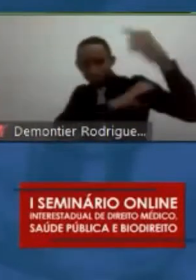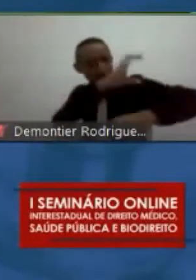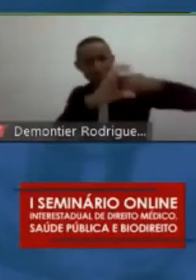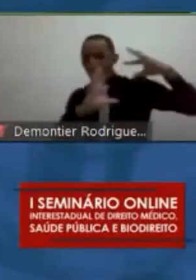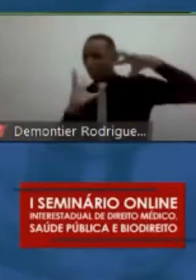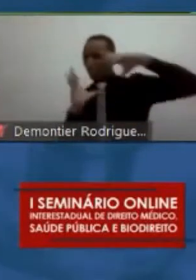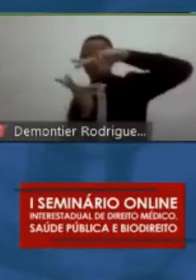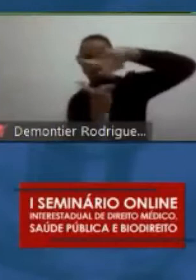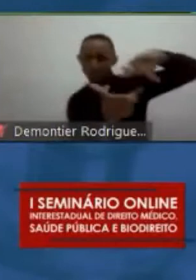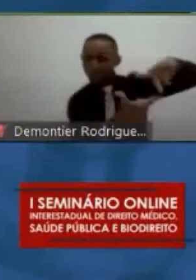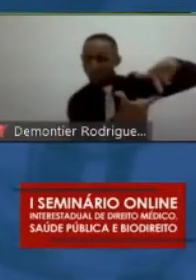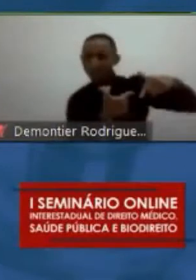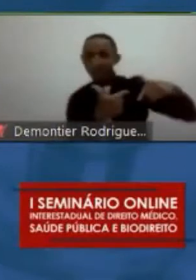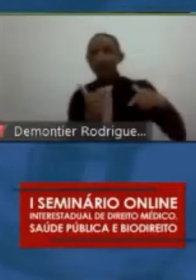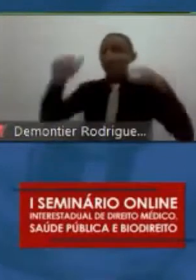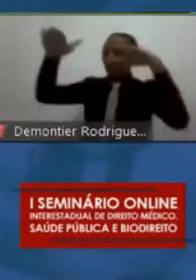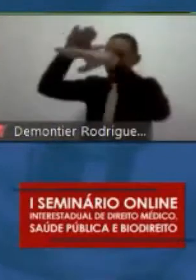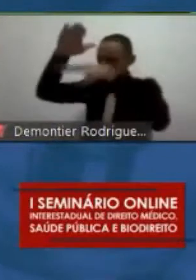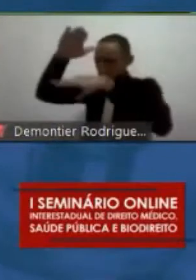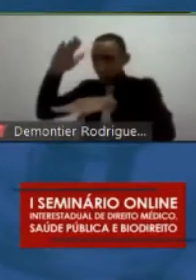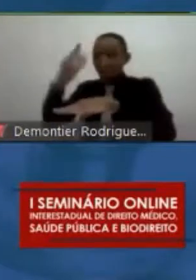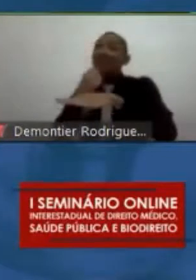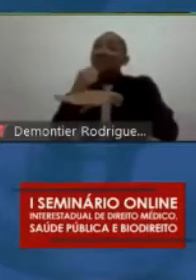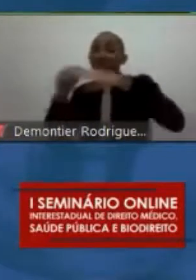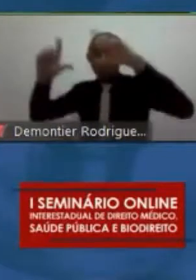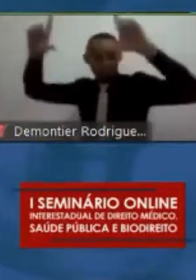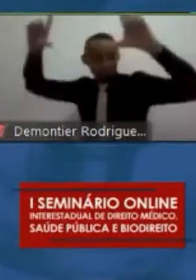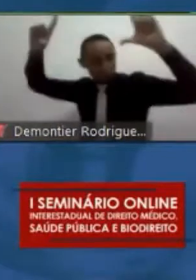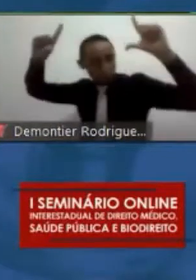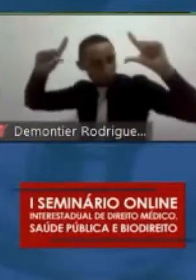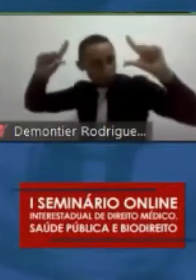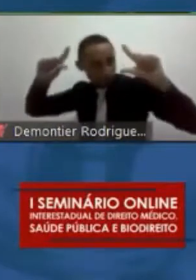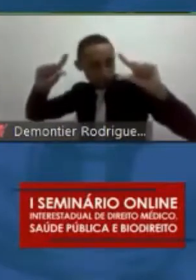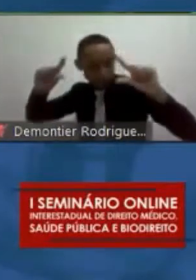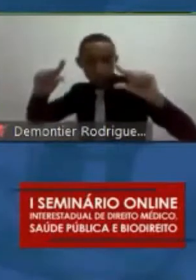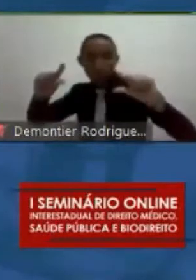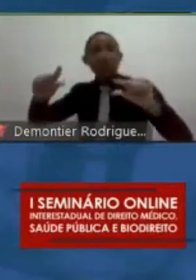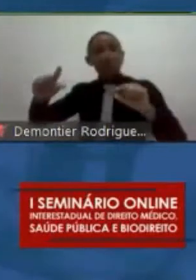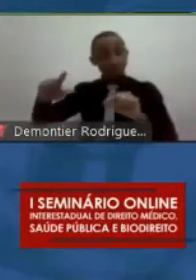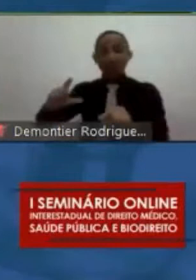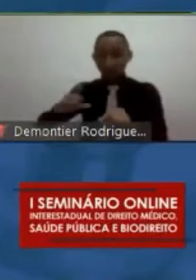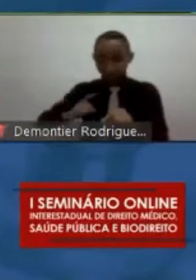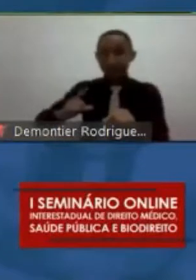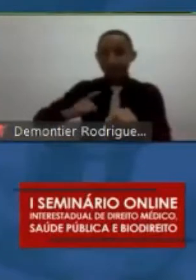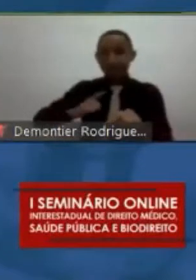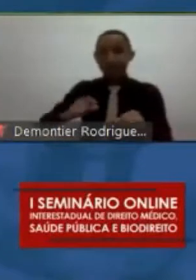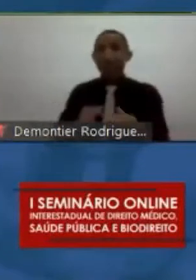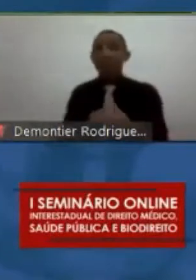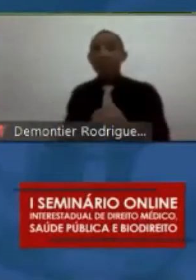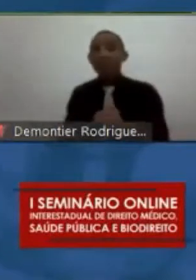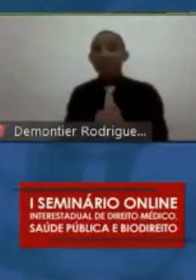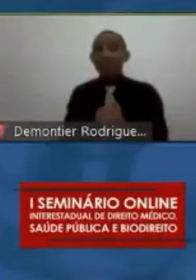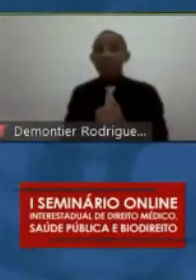uma redução nos estoques e, em alguns casos, reduções sensíveis nesses estoques. Não só